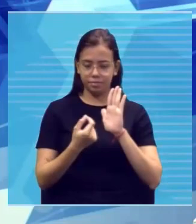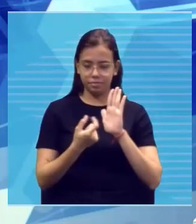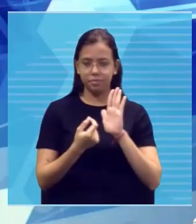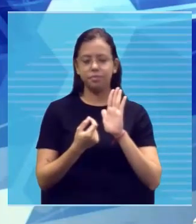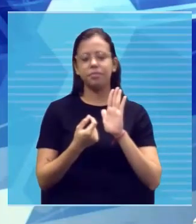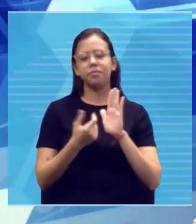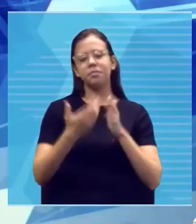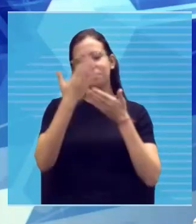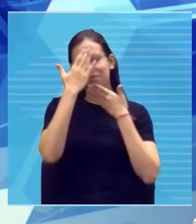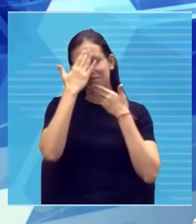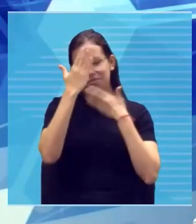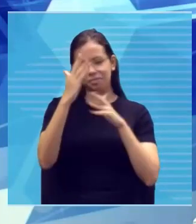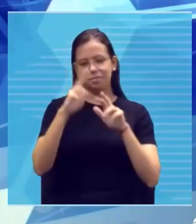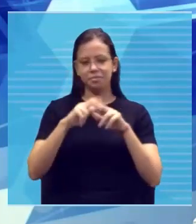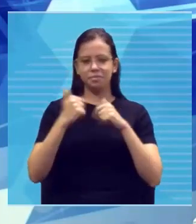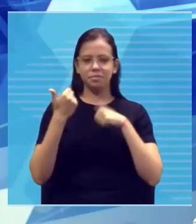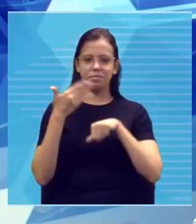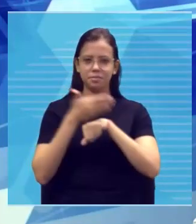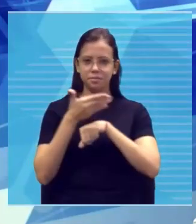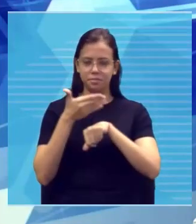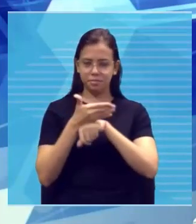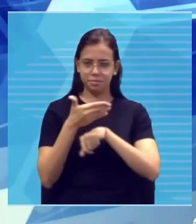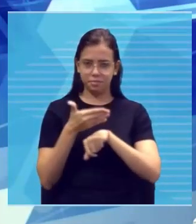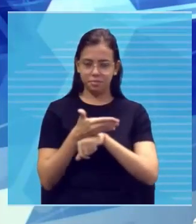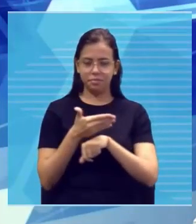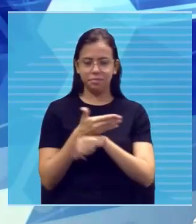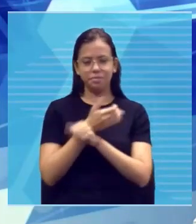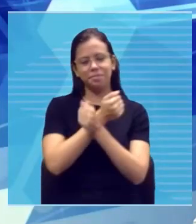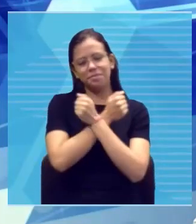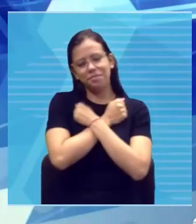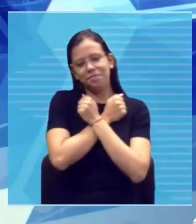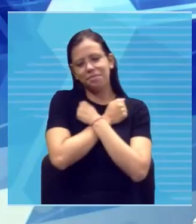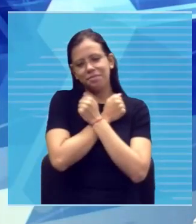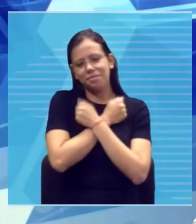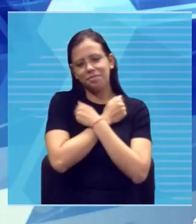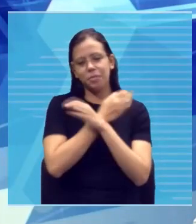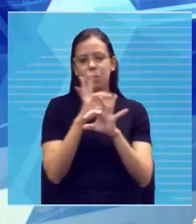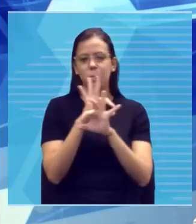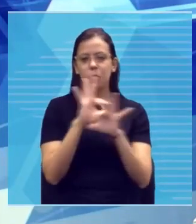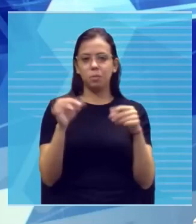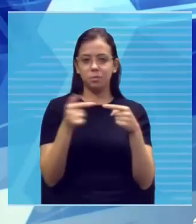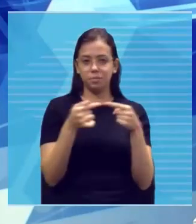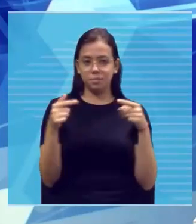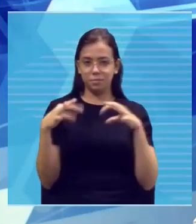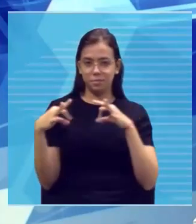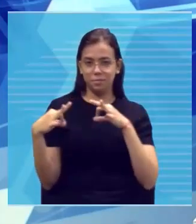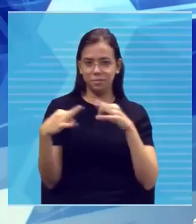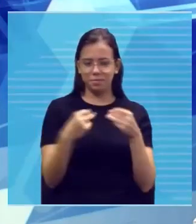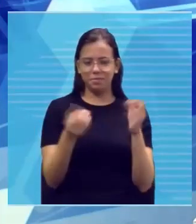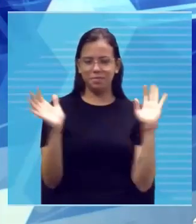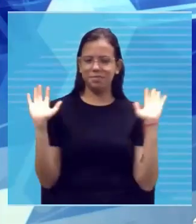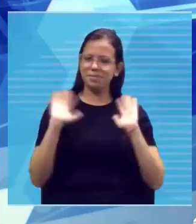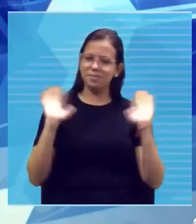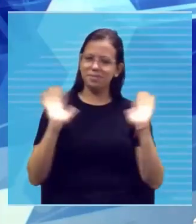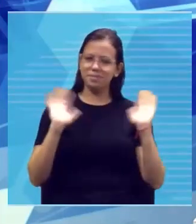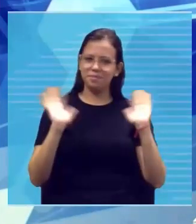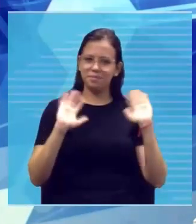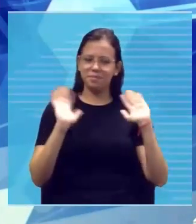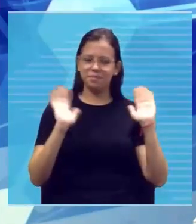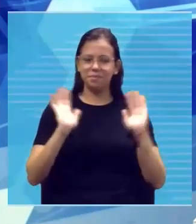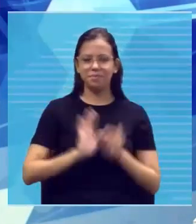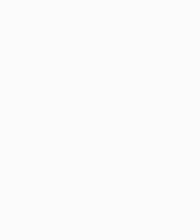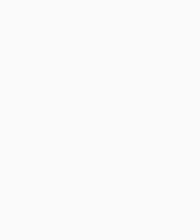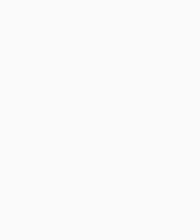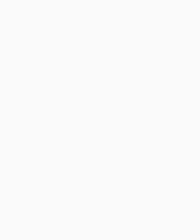agradeço demais a participação de vocês um grande abraço uma ótima semana para todo mundo e Tchau galera até a